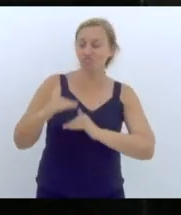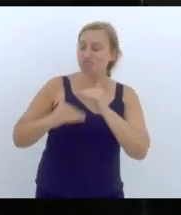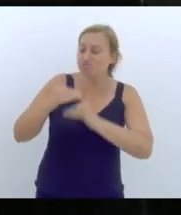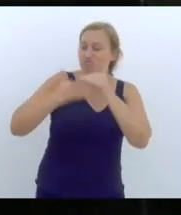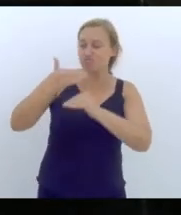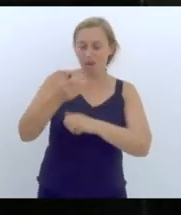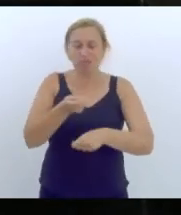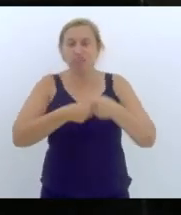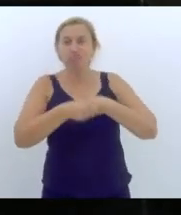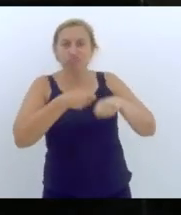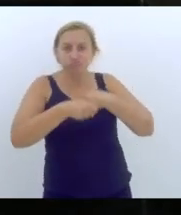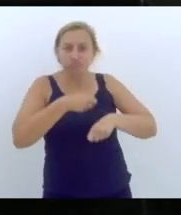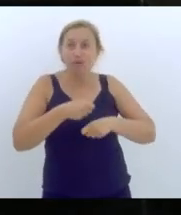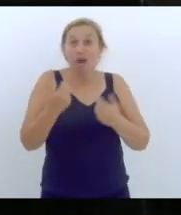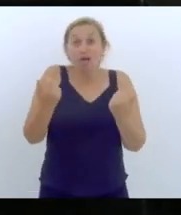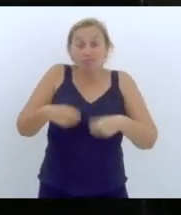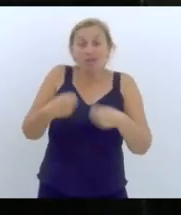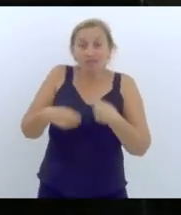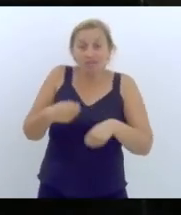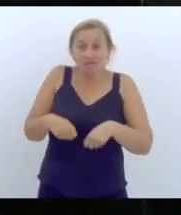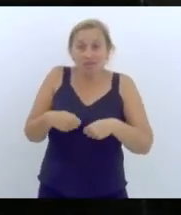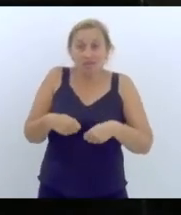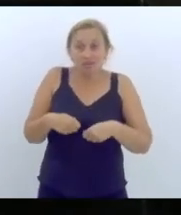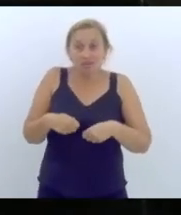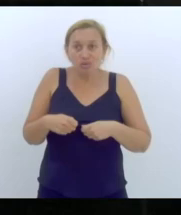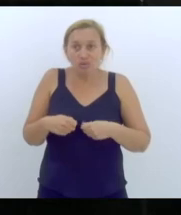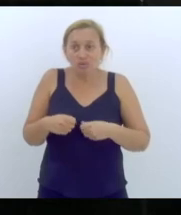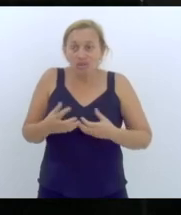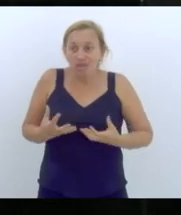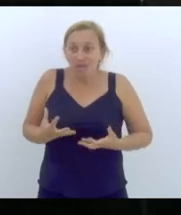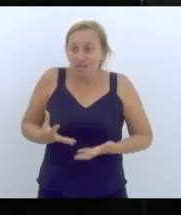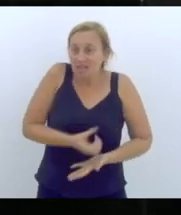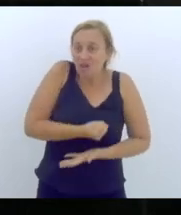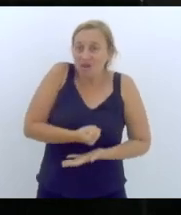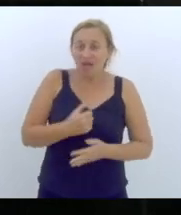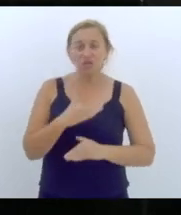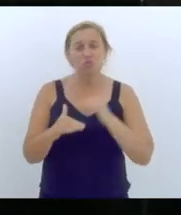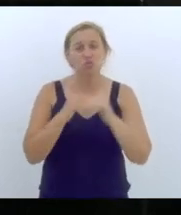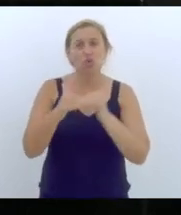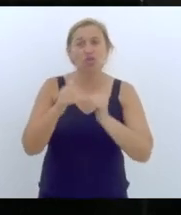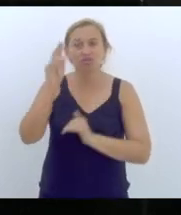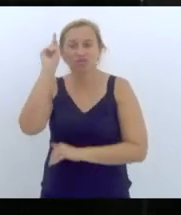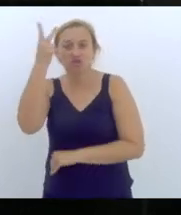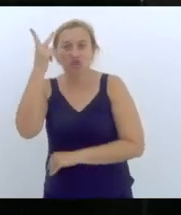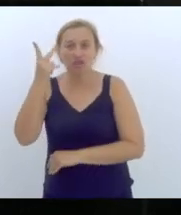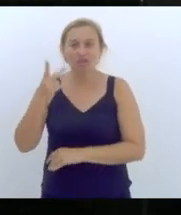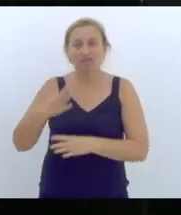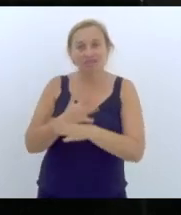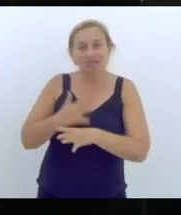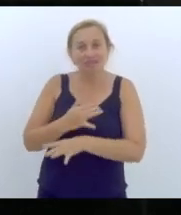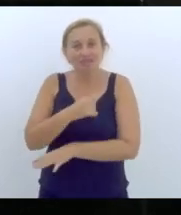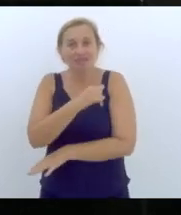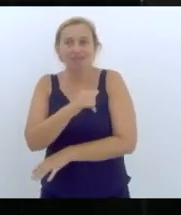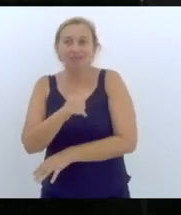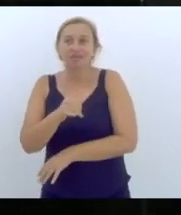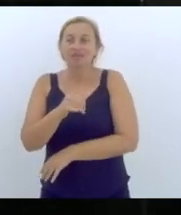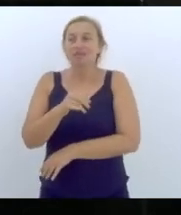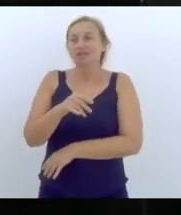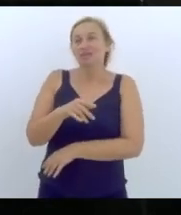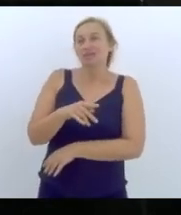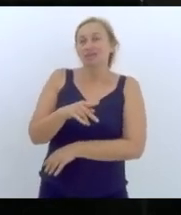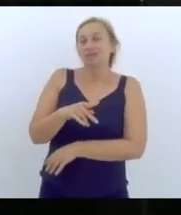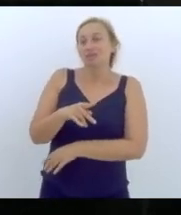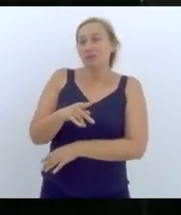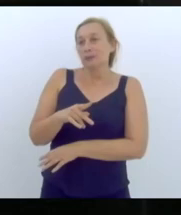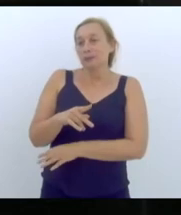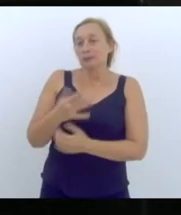econômico e que é preciso resgatar todo esse viés histórico da cidade de Petrópolis. E fico aqui, presidente Alain,